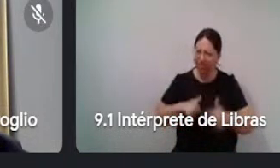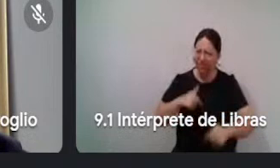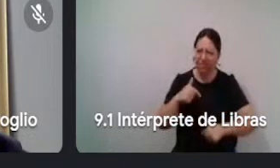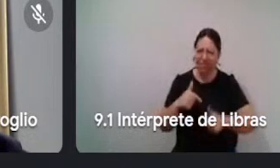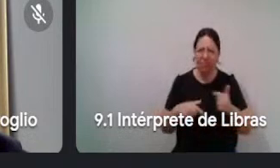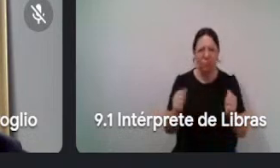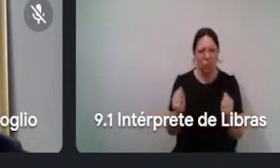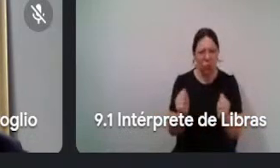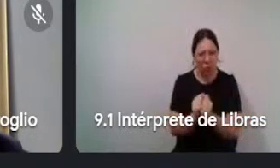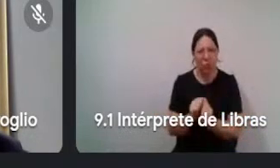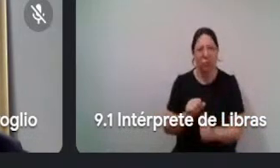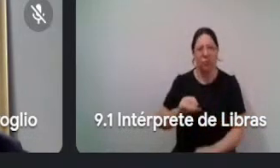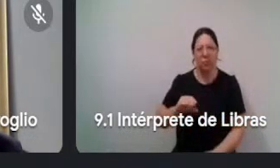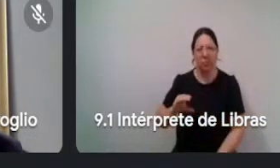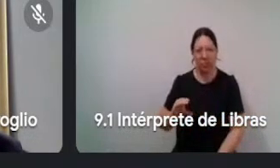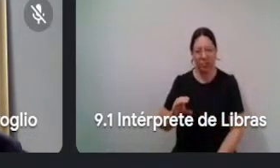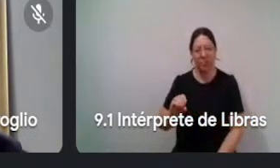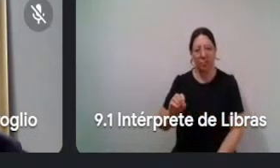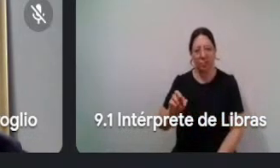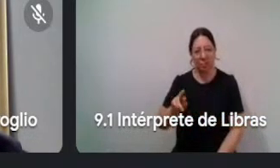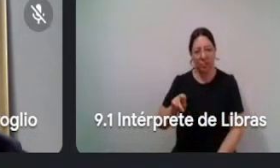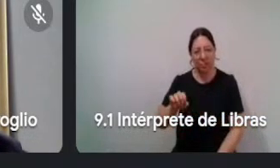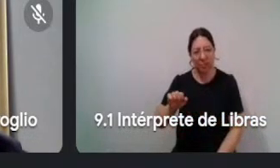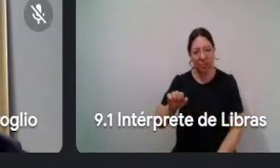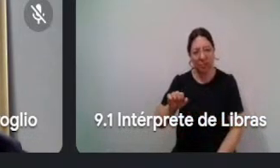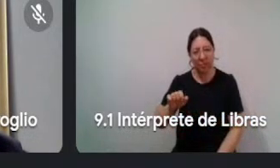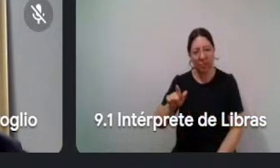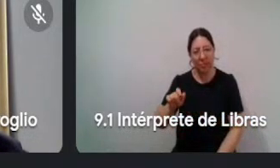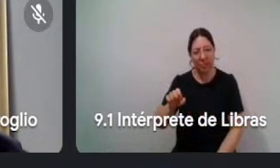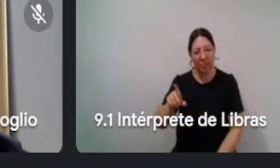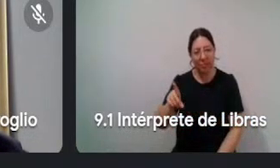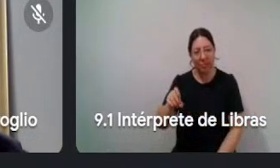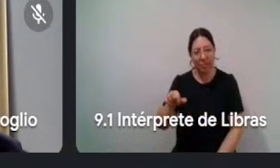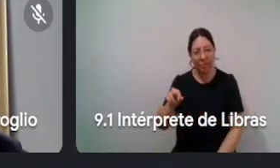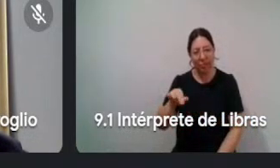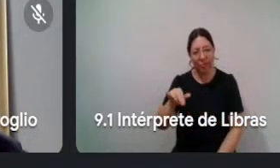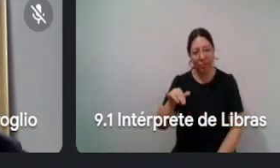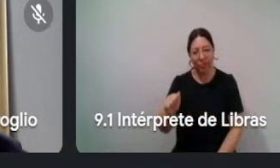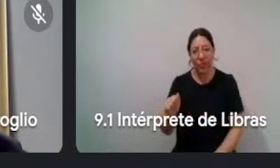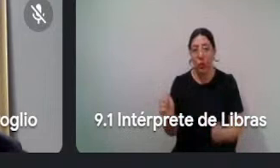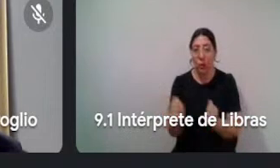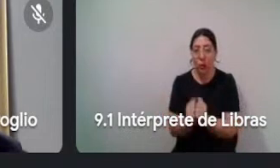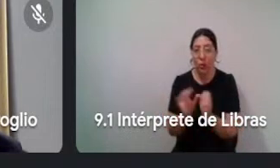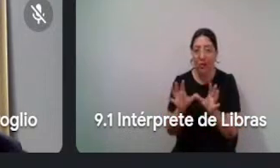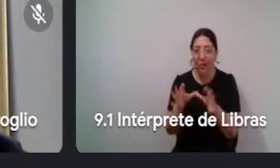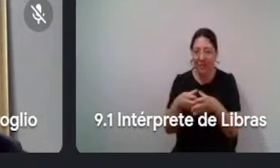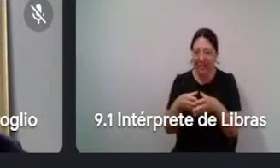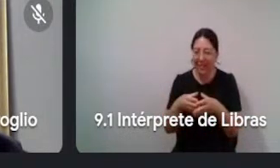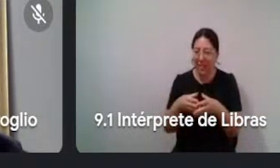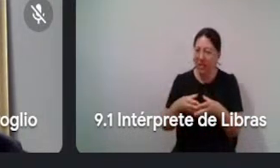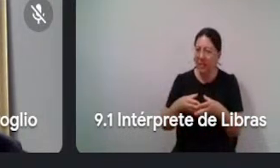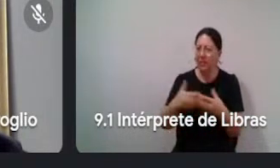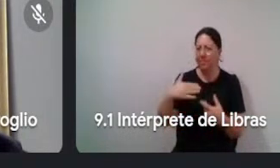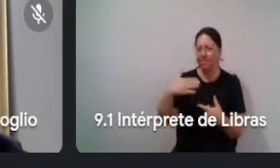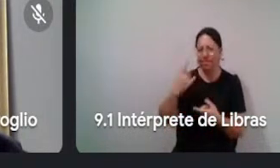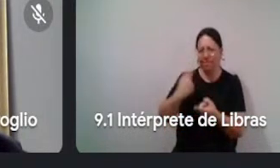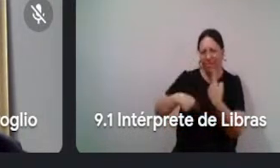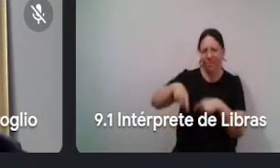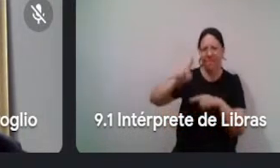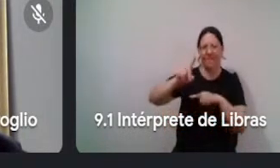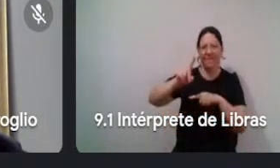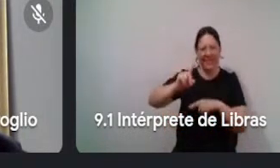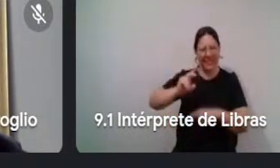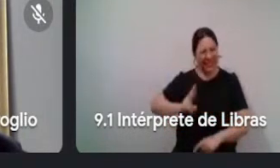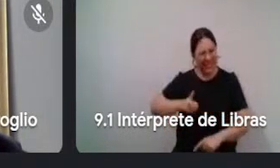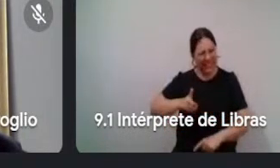também com toda a equipe, e sucesso também no próximo ano, e avante, né, desembargador? Muito obrigado,